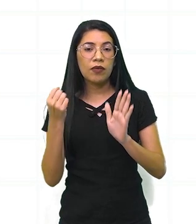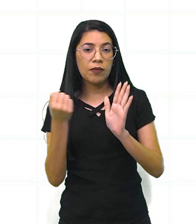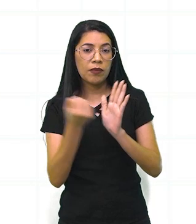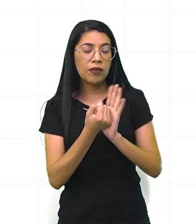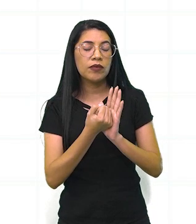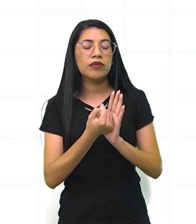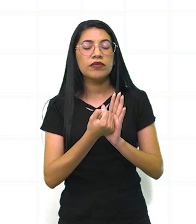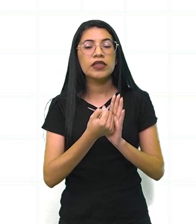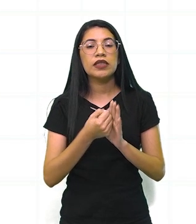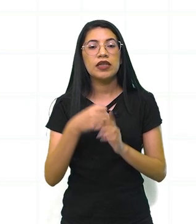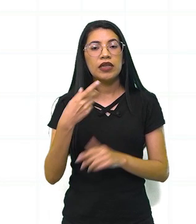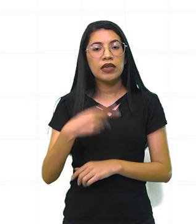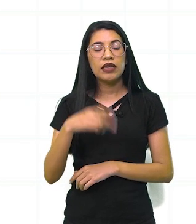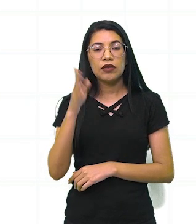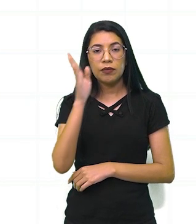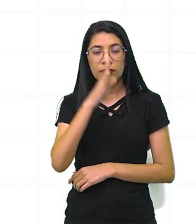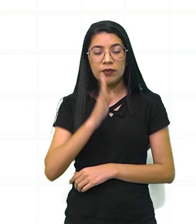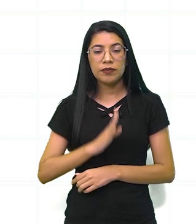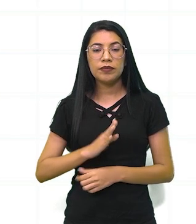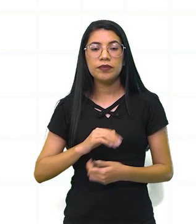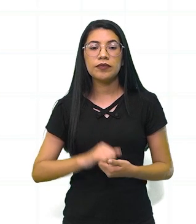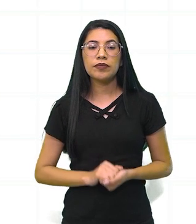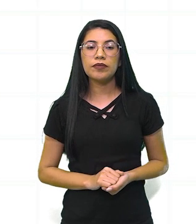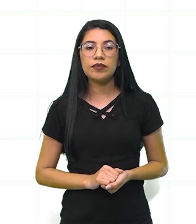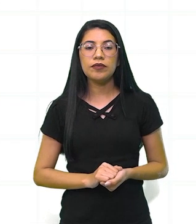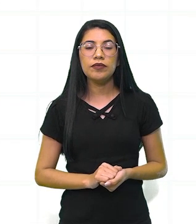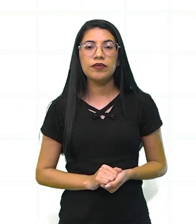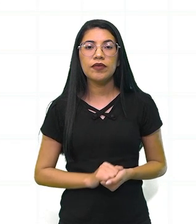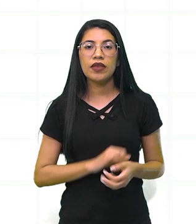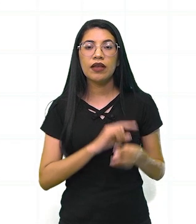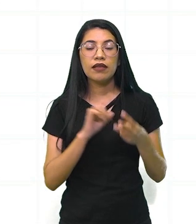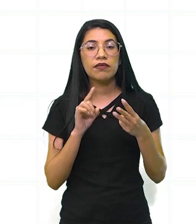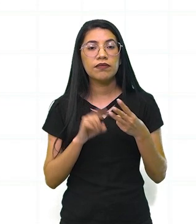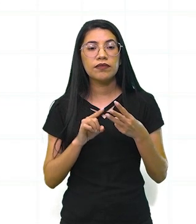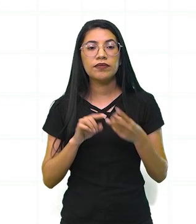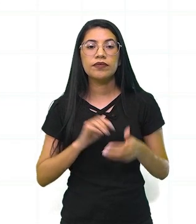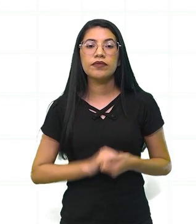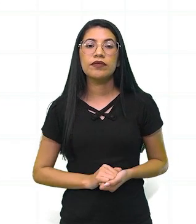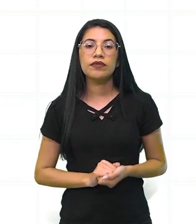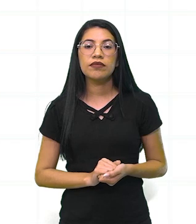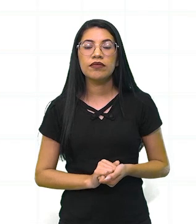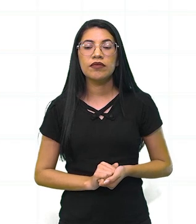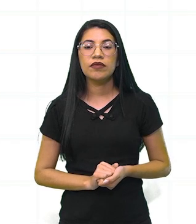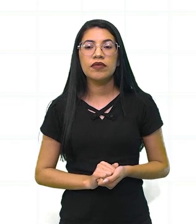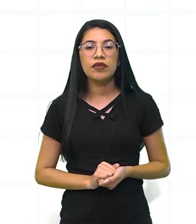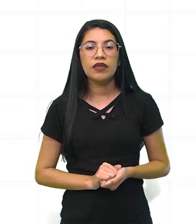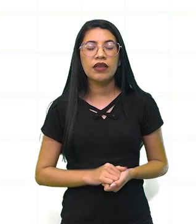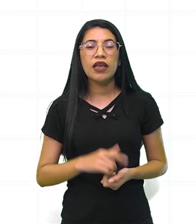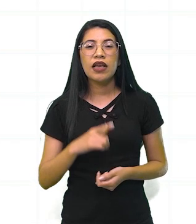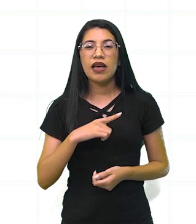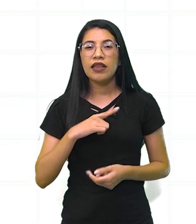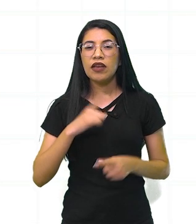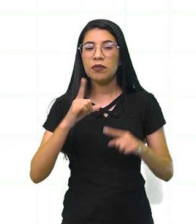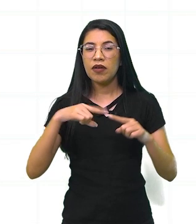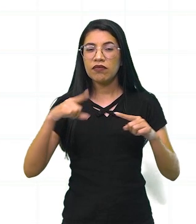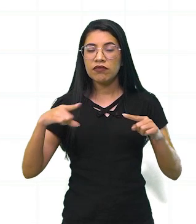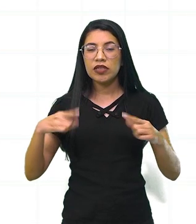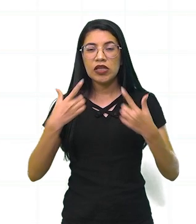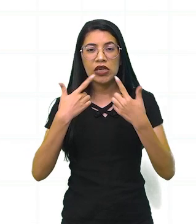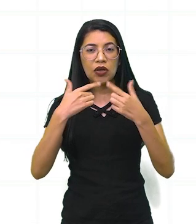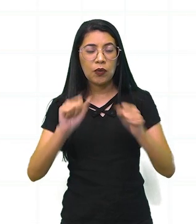linguístico do Brasil vamos pra próxima dada a complexidade dos fenômenos de